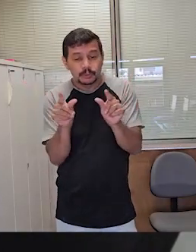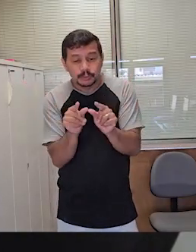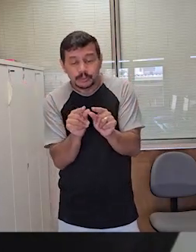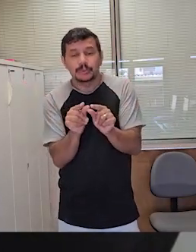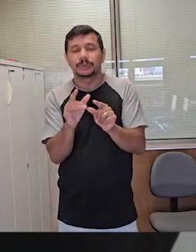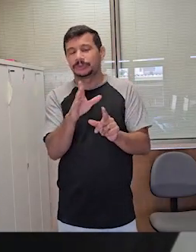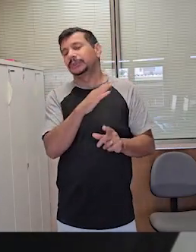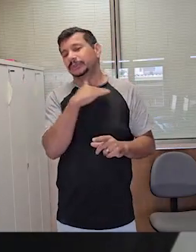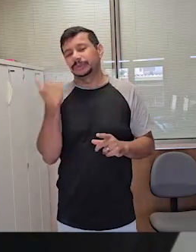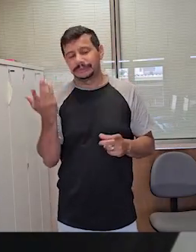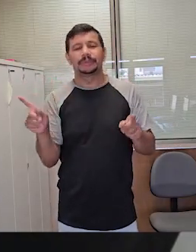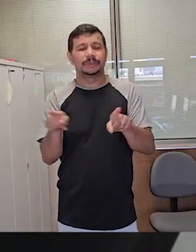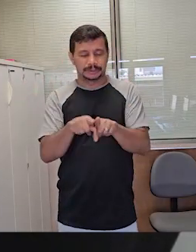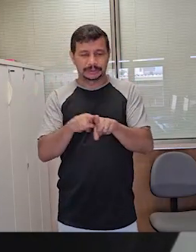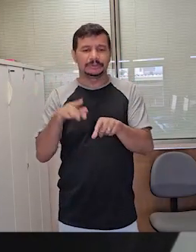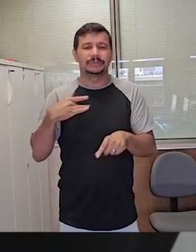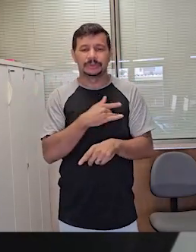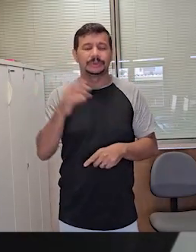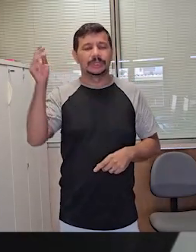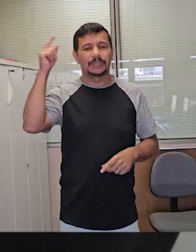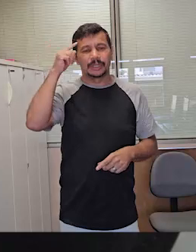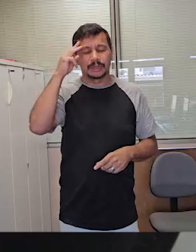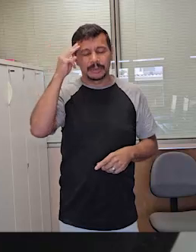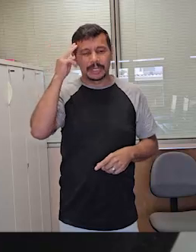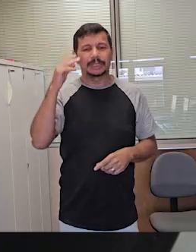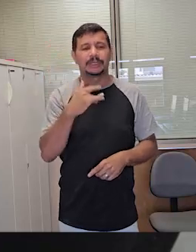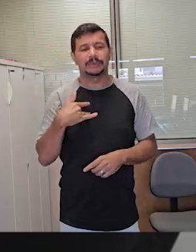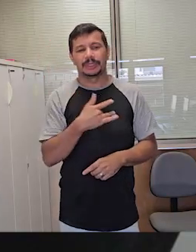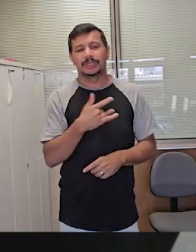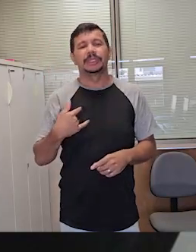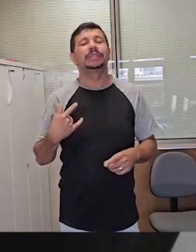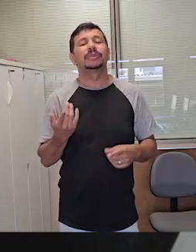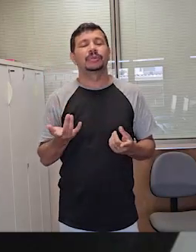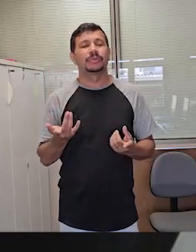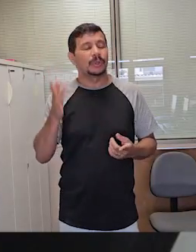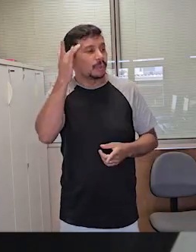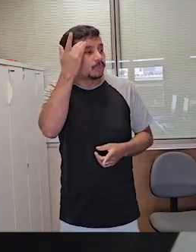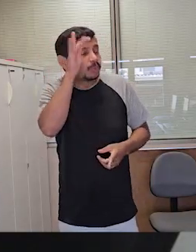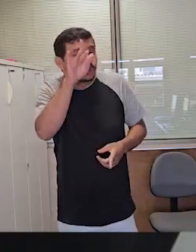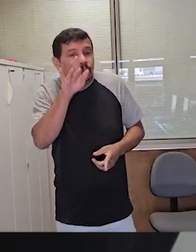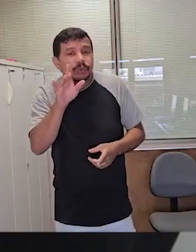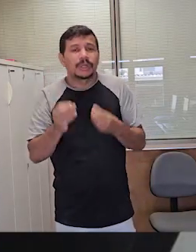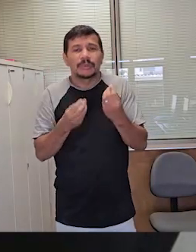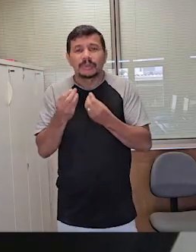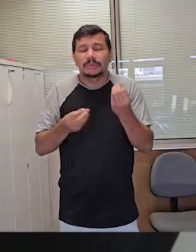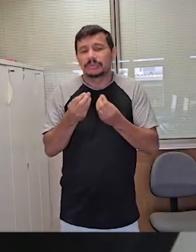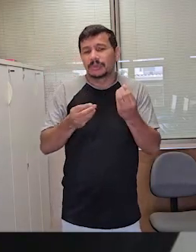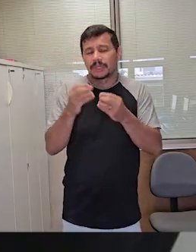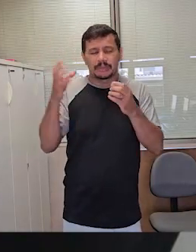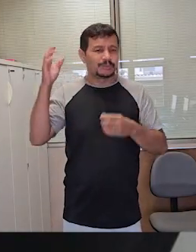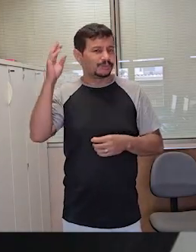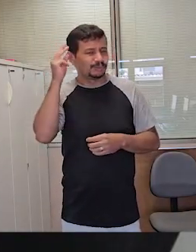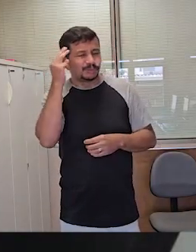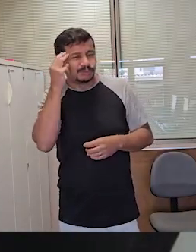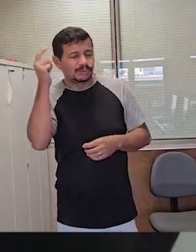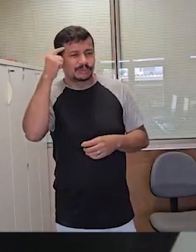no Brasil e principalmente a questão da saúde mental. Porque, como eu disse aqui, né, gente? A gente não sabe o que está se passando na cabeça de uma